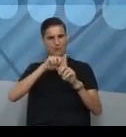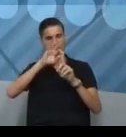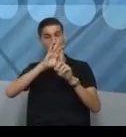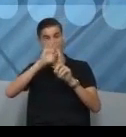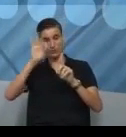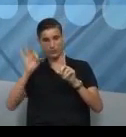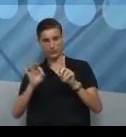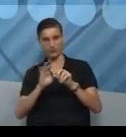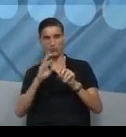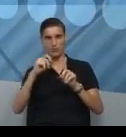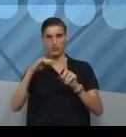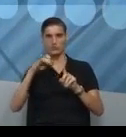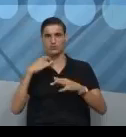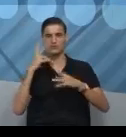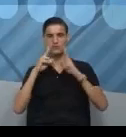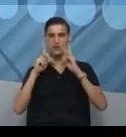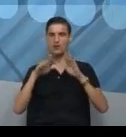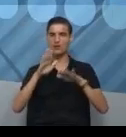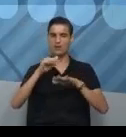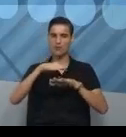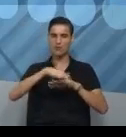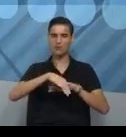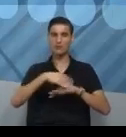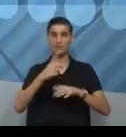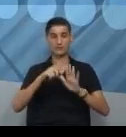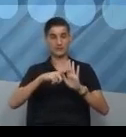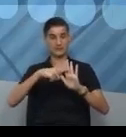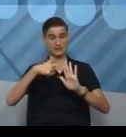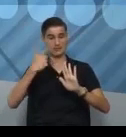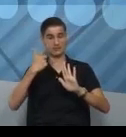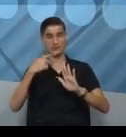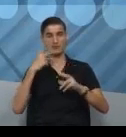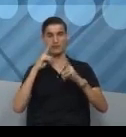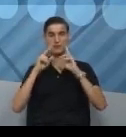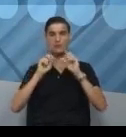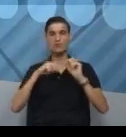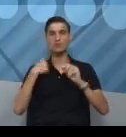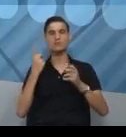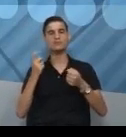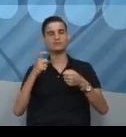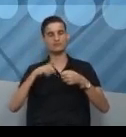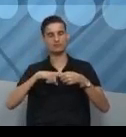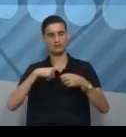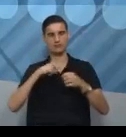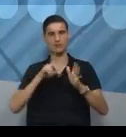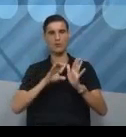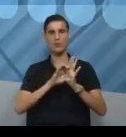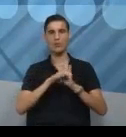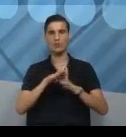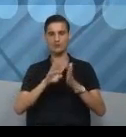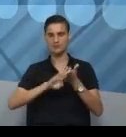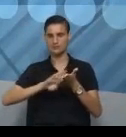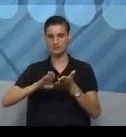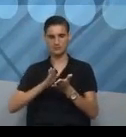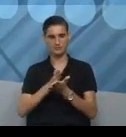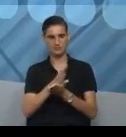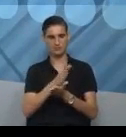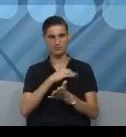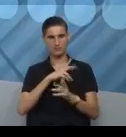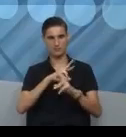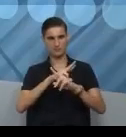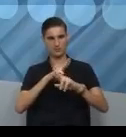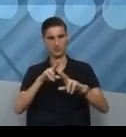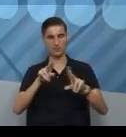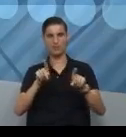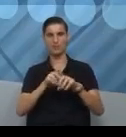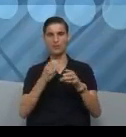né, quando nós estamos trabalhando com a equação da onda. Na segunda situação, nós retomamos o conceito de separação de variáveis,